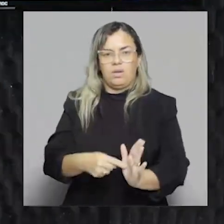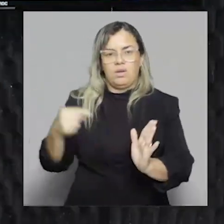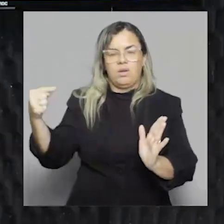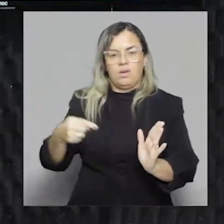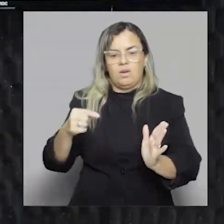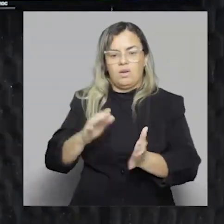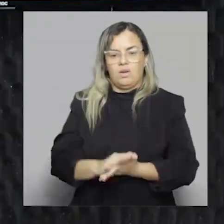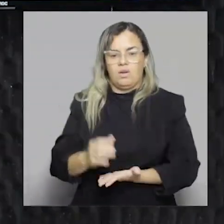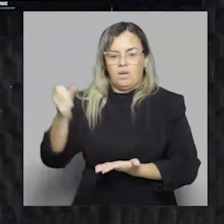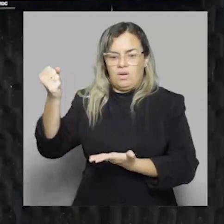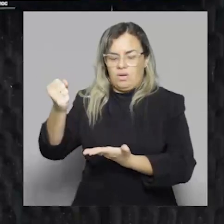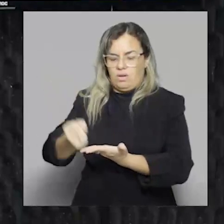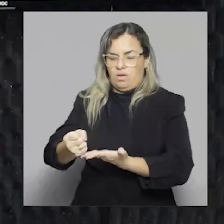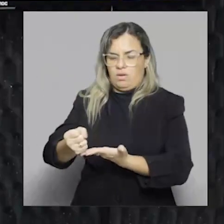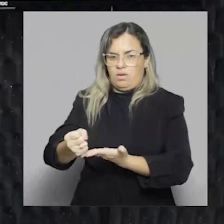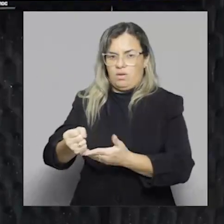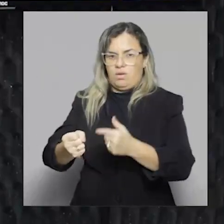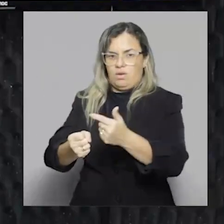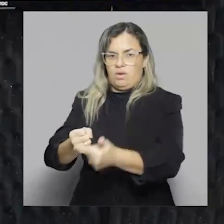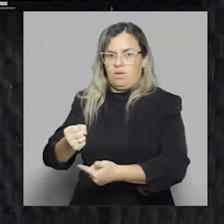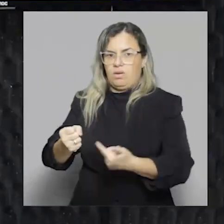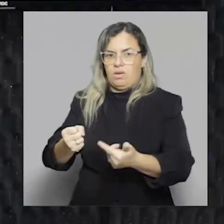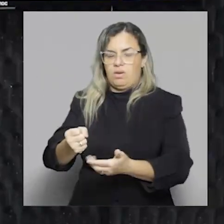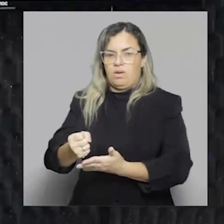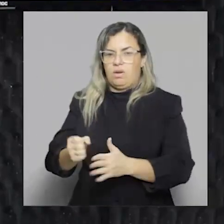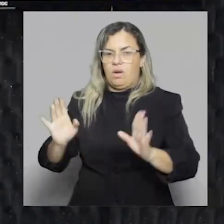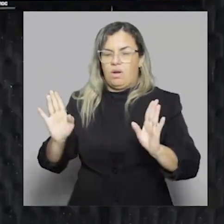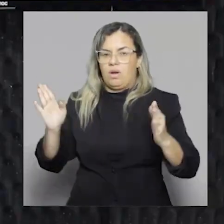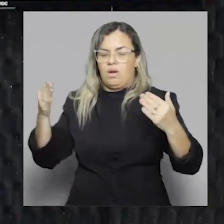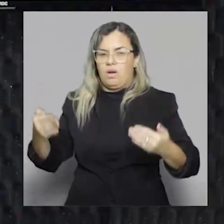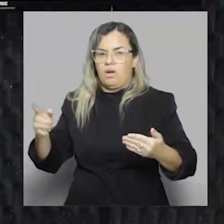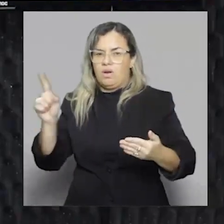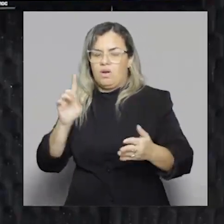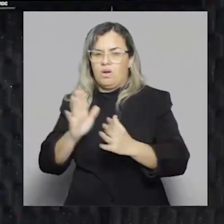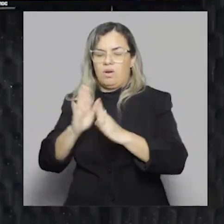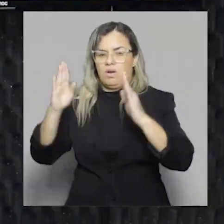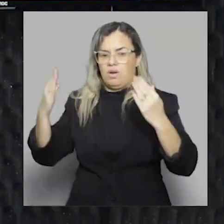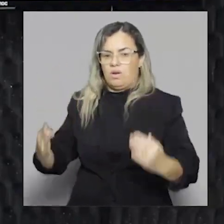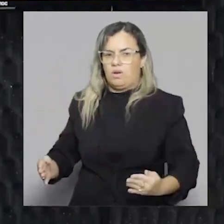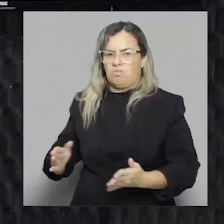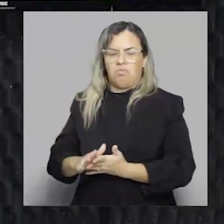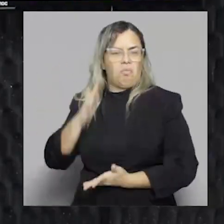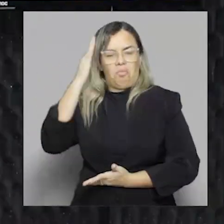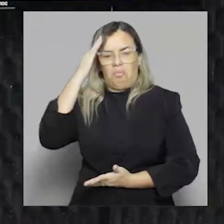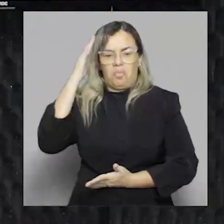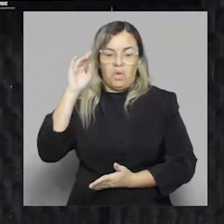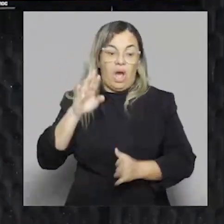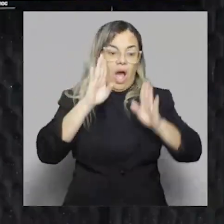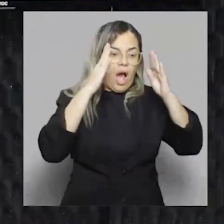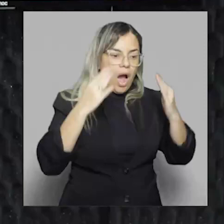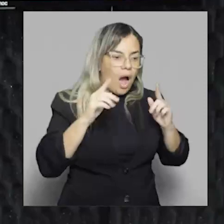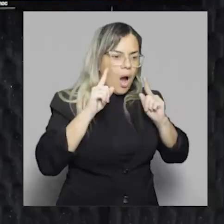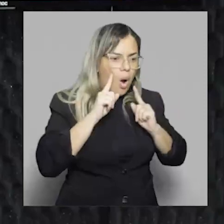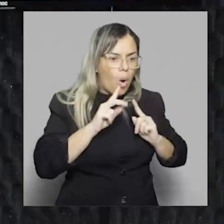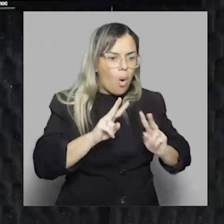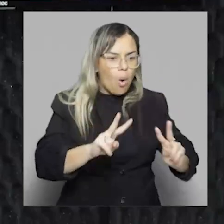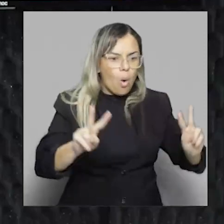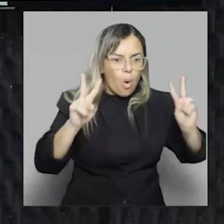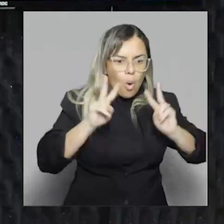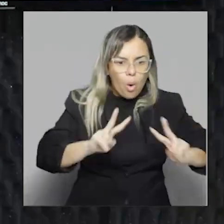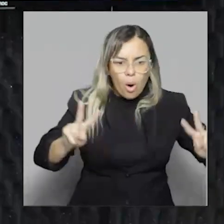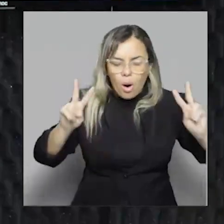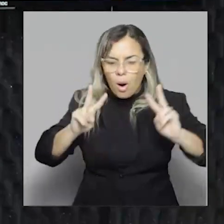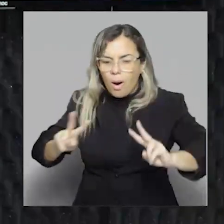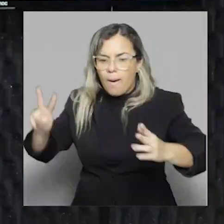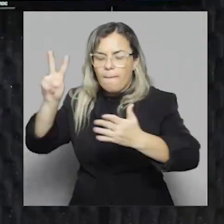com a mão colocou lá. Atenção a isso. Eu não vou analisar pelo que eu não entendo, eu vou analisar pelo que eu vejo. Leitura de